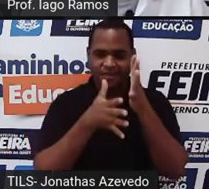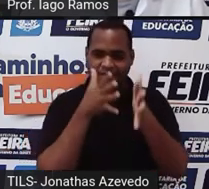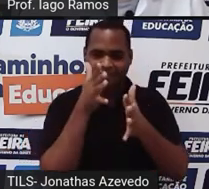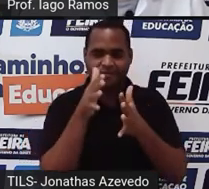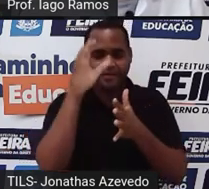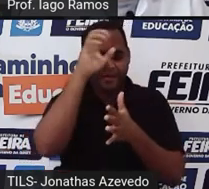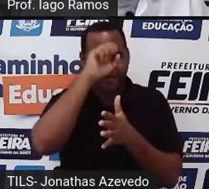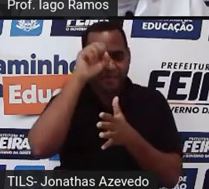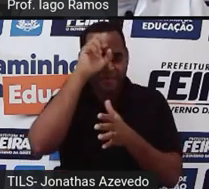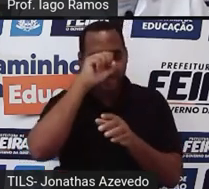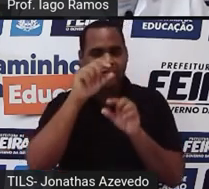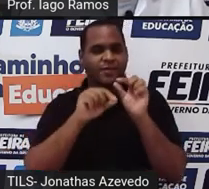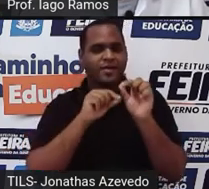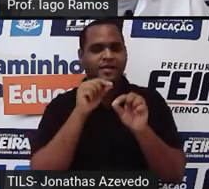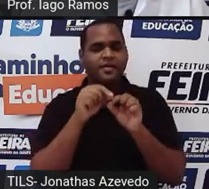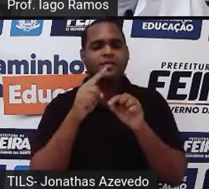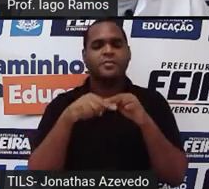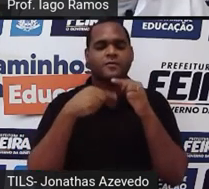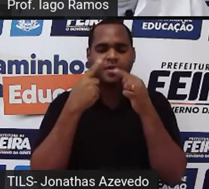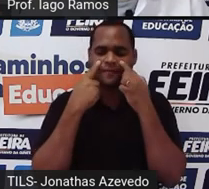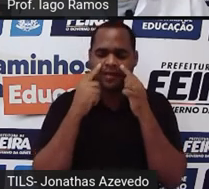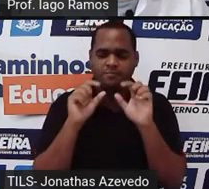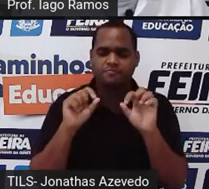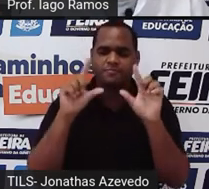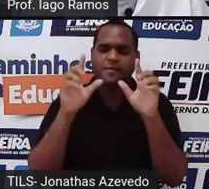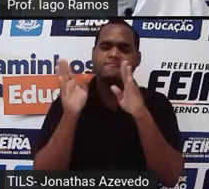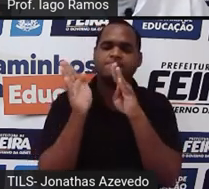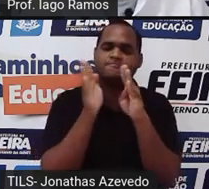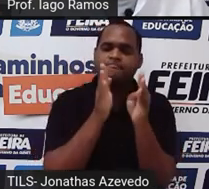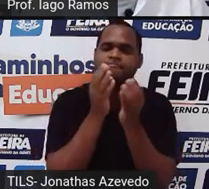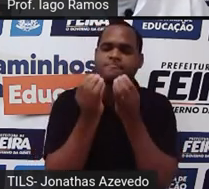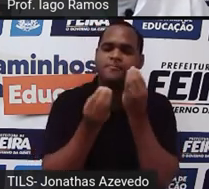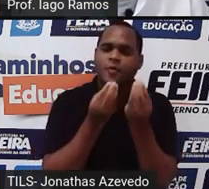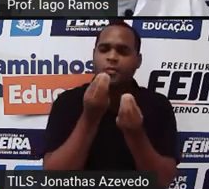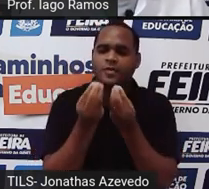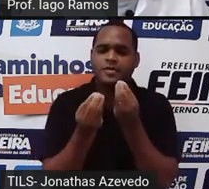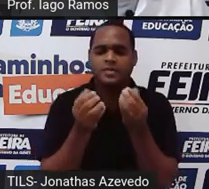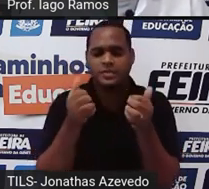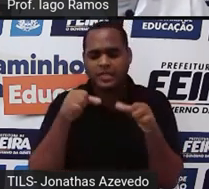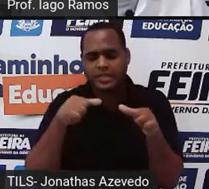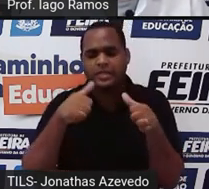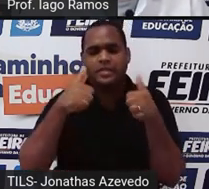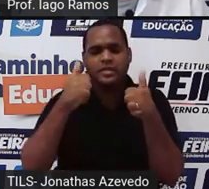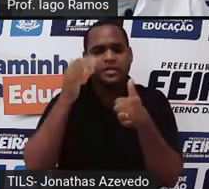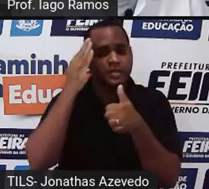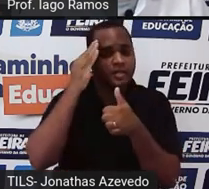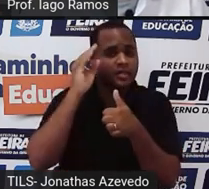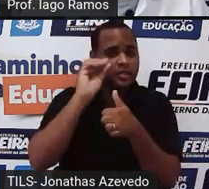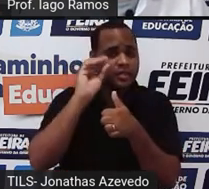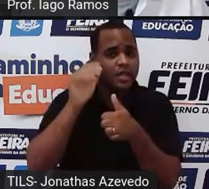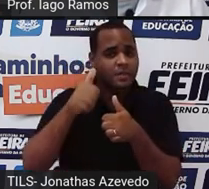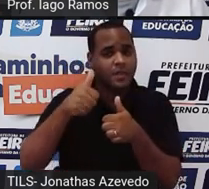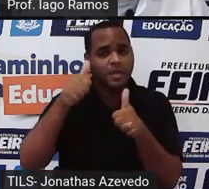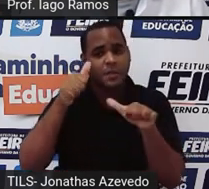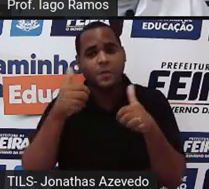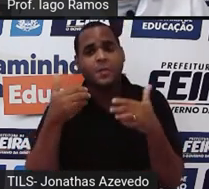conseguiu aprender, depois você mesmo vai poder ouvir e tentar entender o que foi que você conseguiu